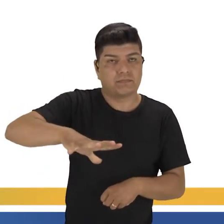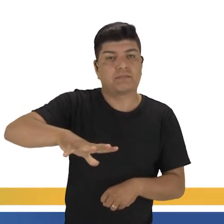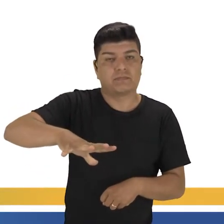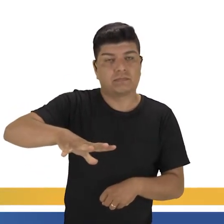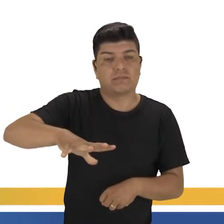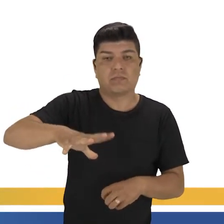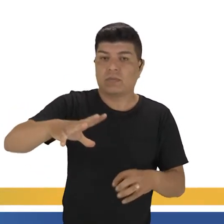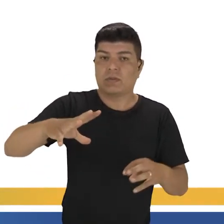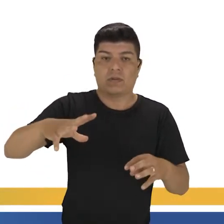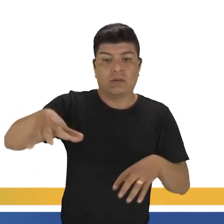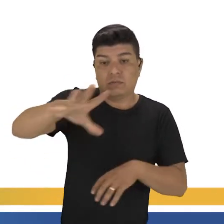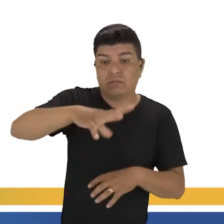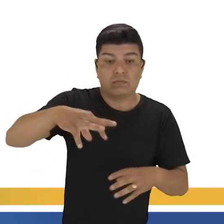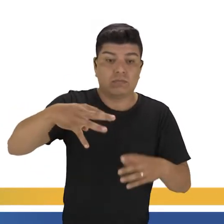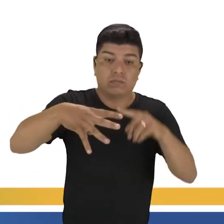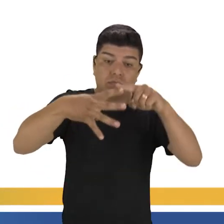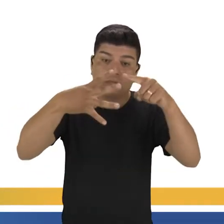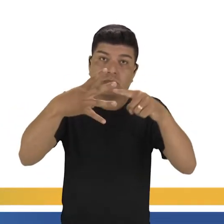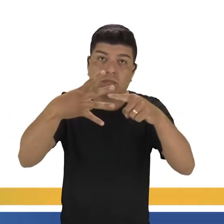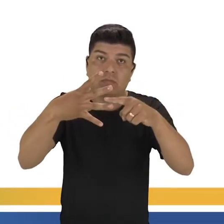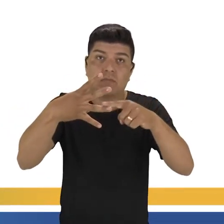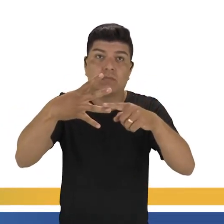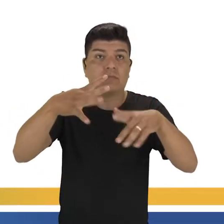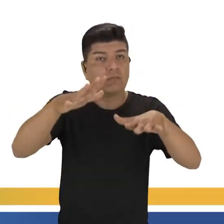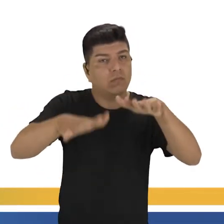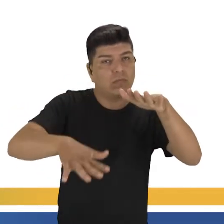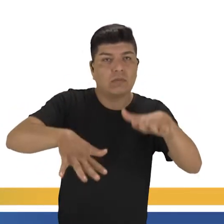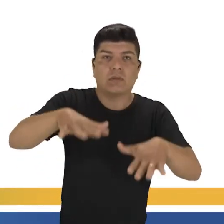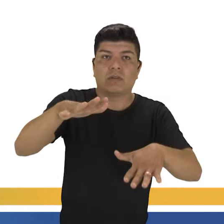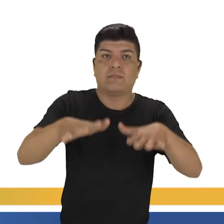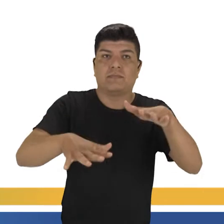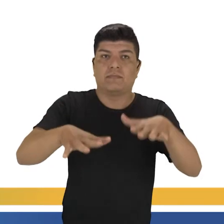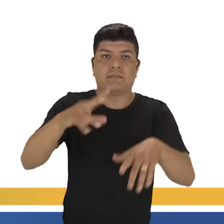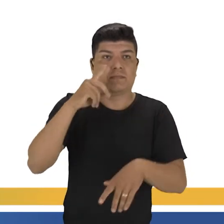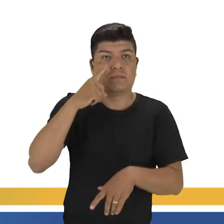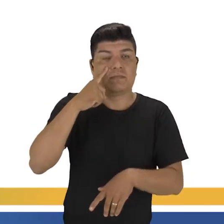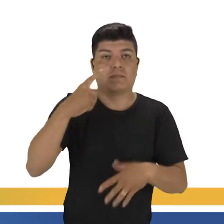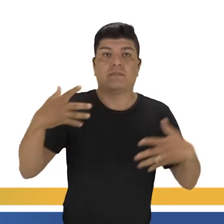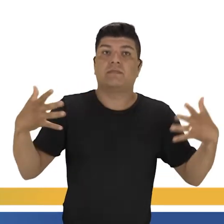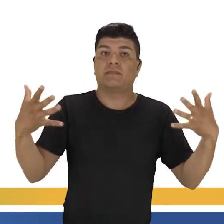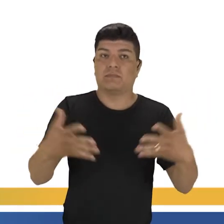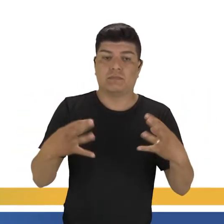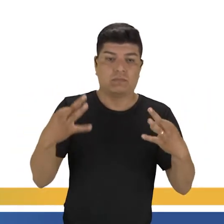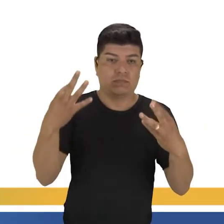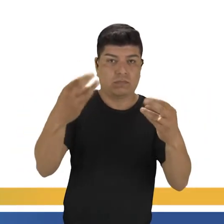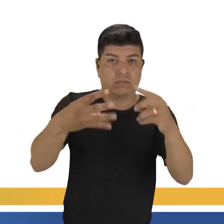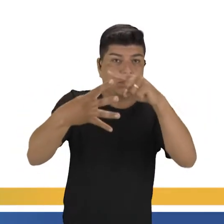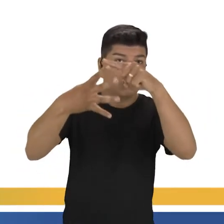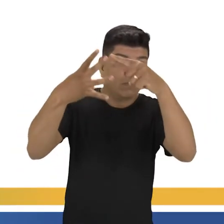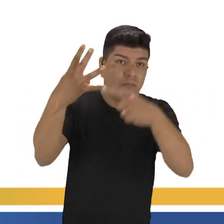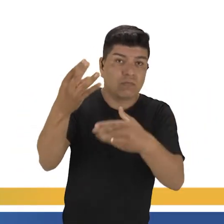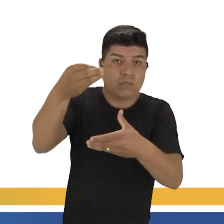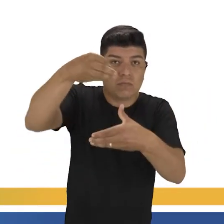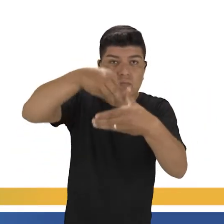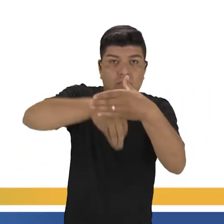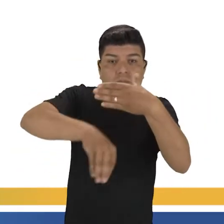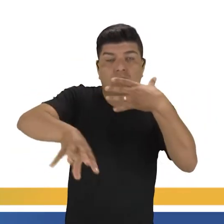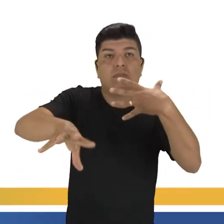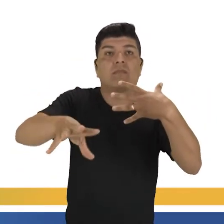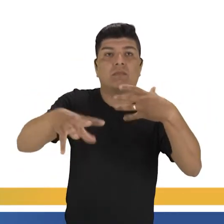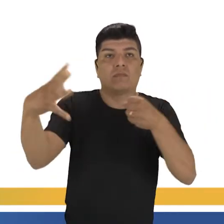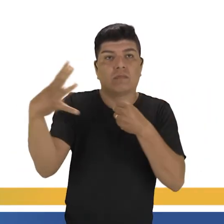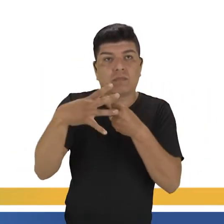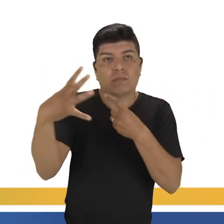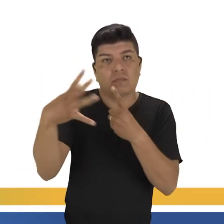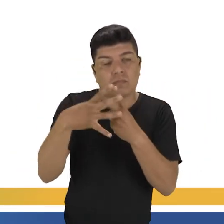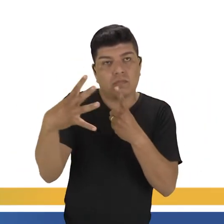espaço. Dentro desses fatores tem as suas variações que a gente acabou de ver. E a junção de tudo isso é a fluência desse